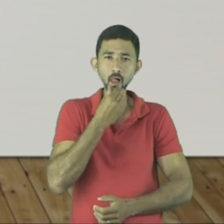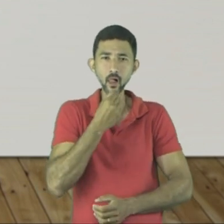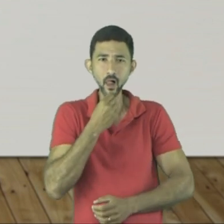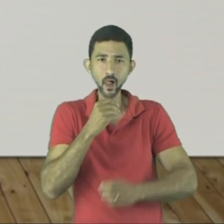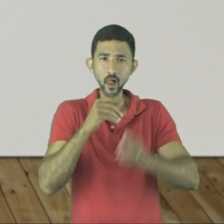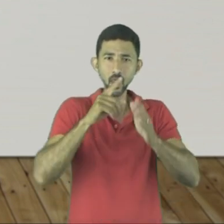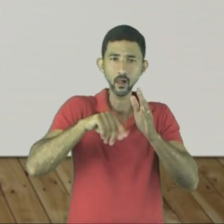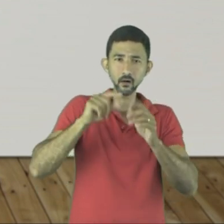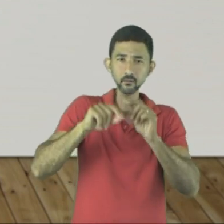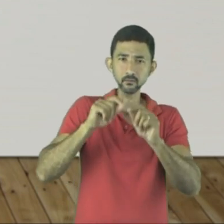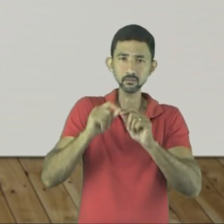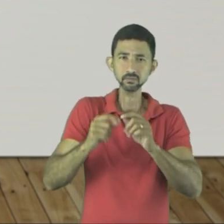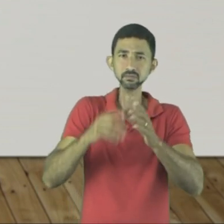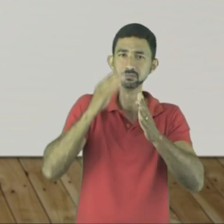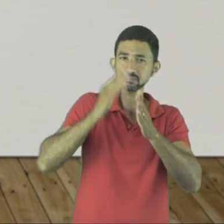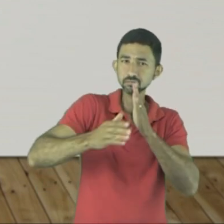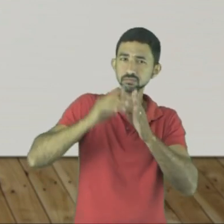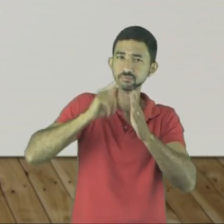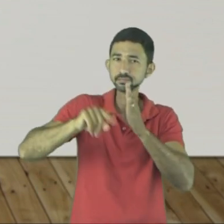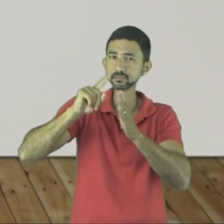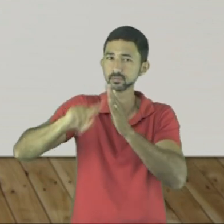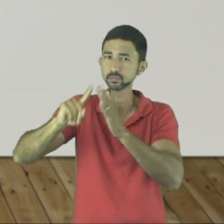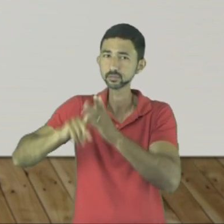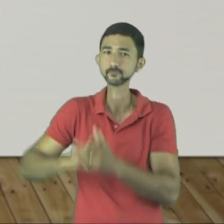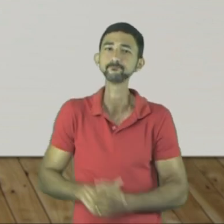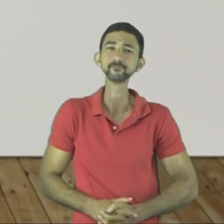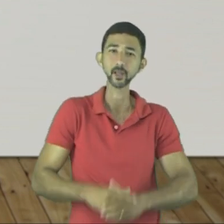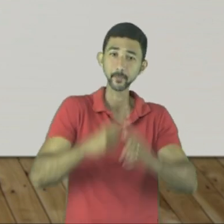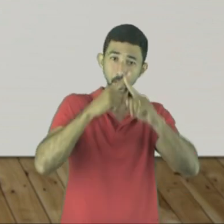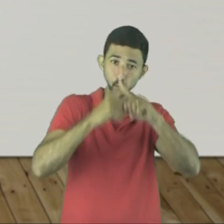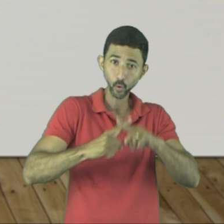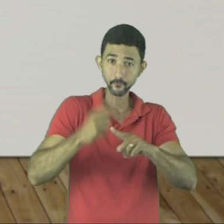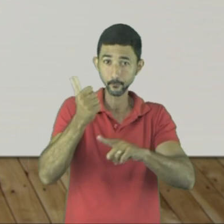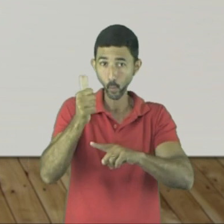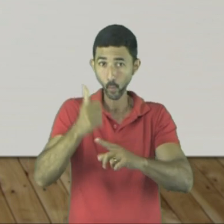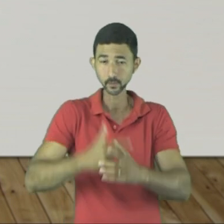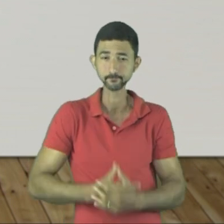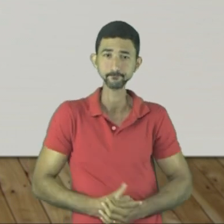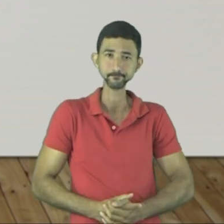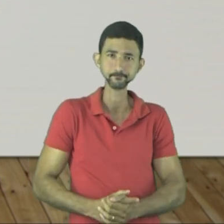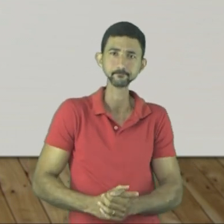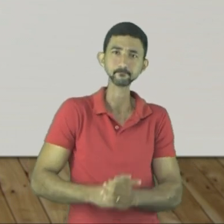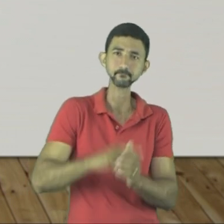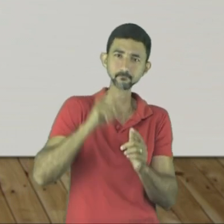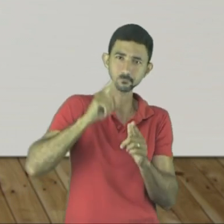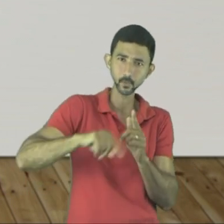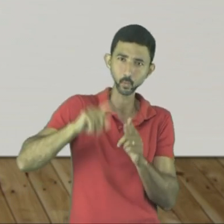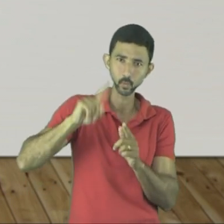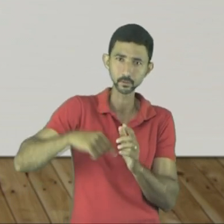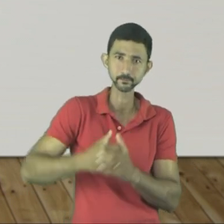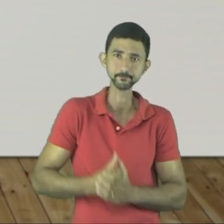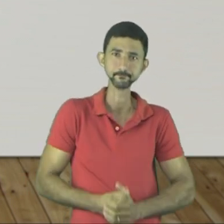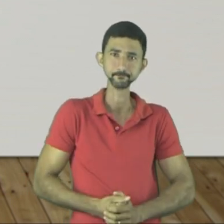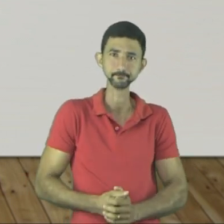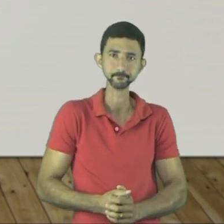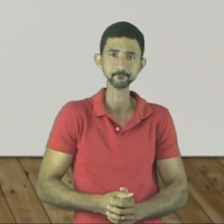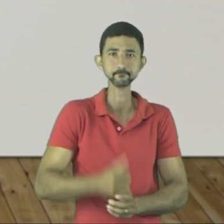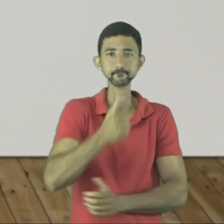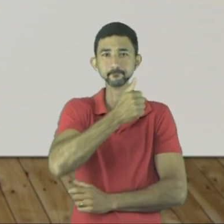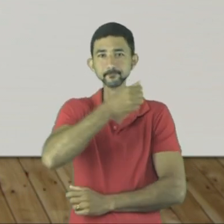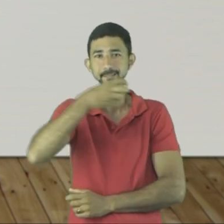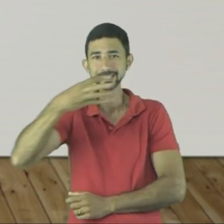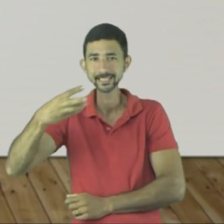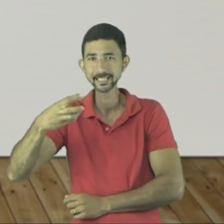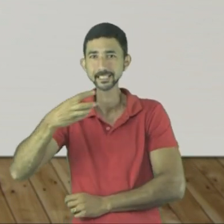e cortou todos os múltiplos de 11, que também seriam divisíveis por 11. Foi cortando. Foi para o